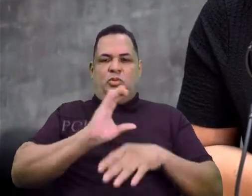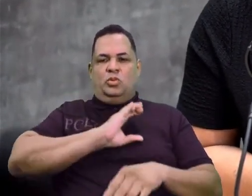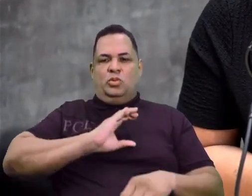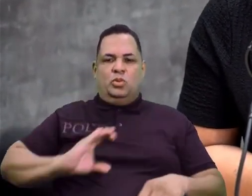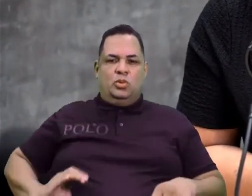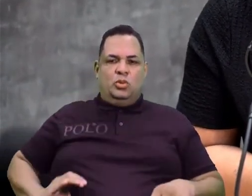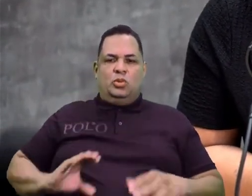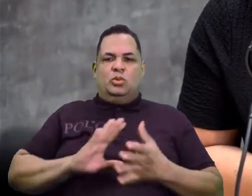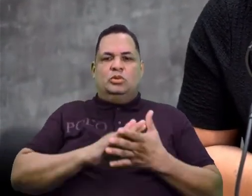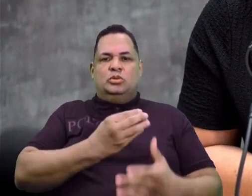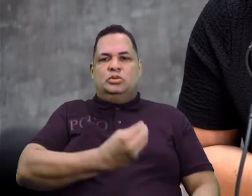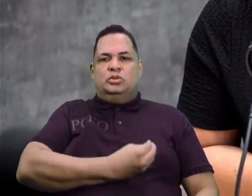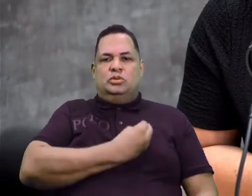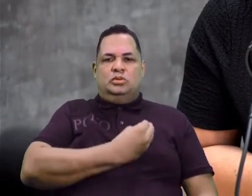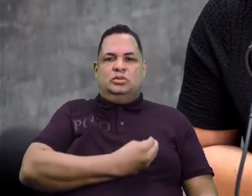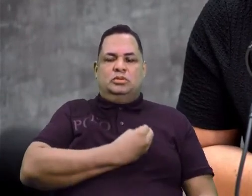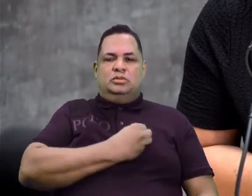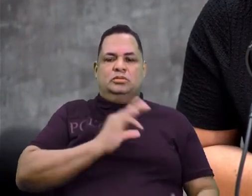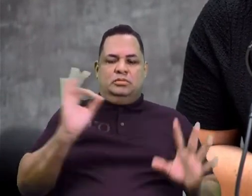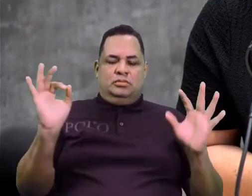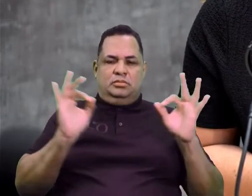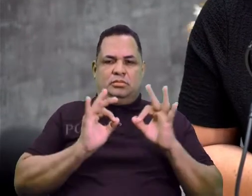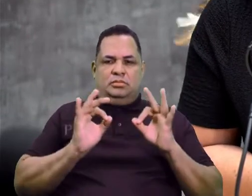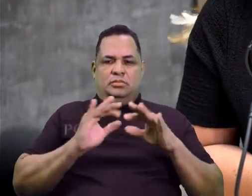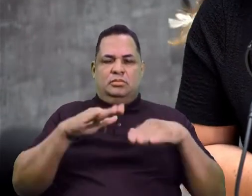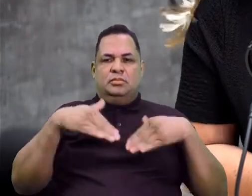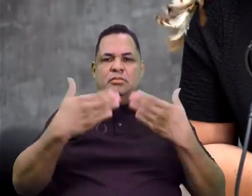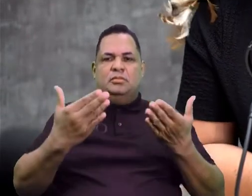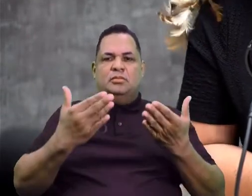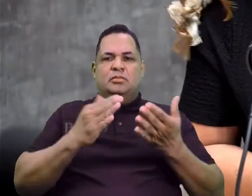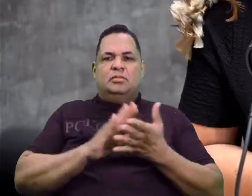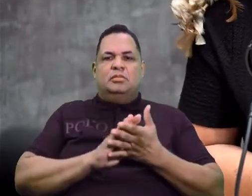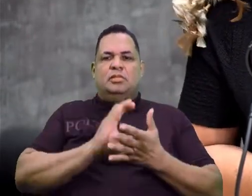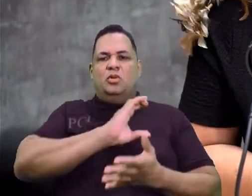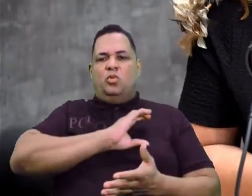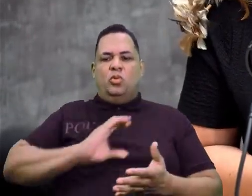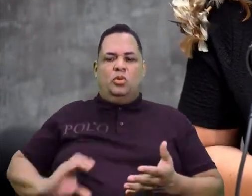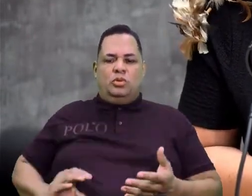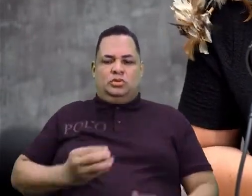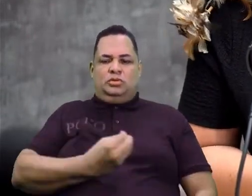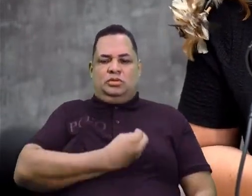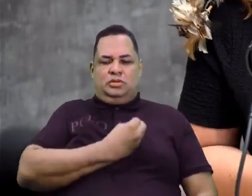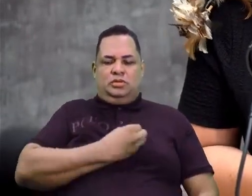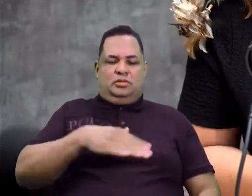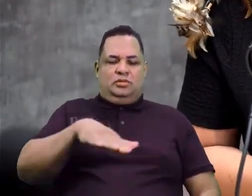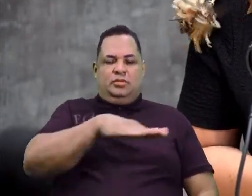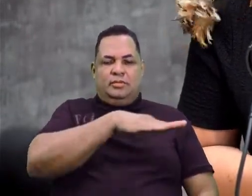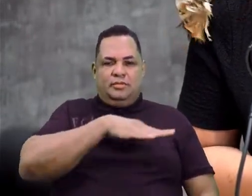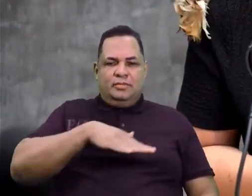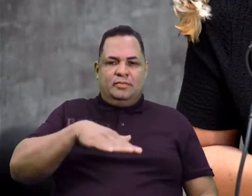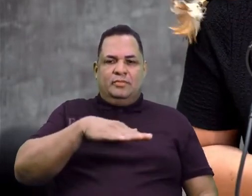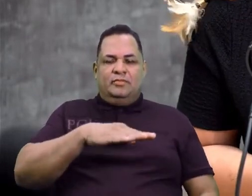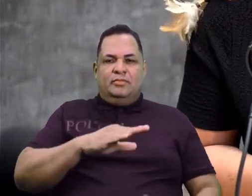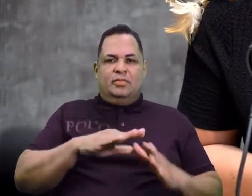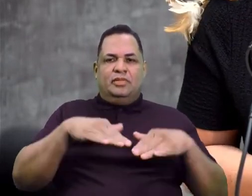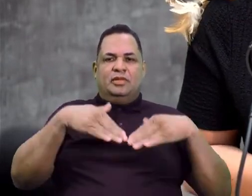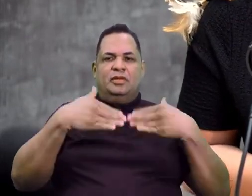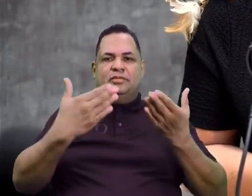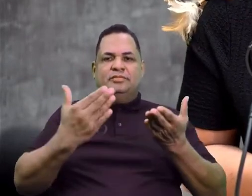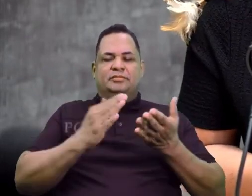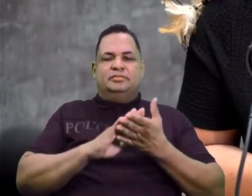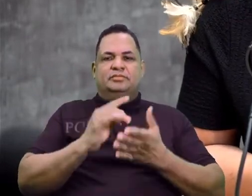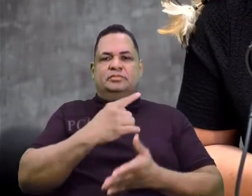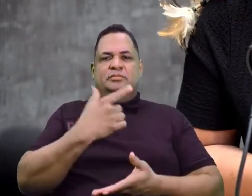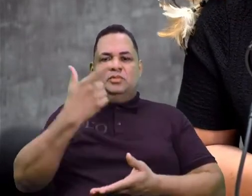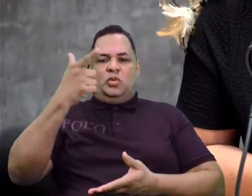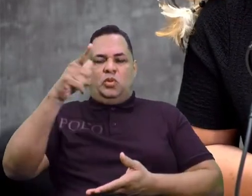coordenadora de vivências. Perfeito. Aí fala um pouco dessa coordenação de vivência, que eu achei o máximo. Foi quando nós